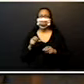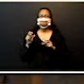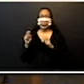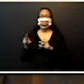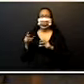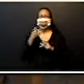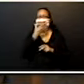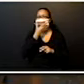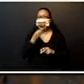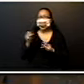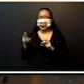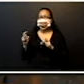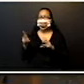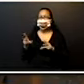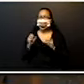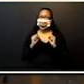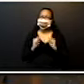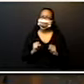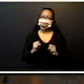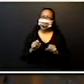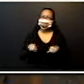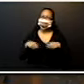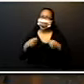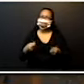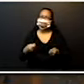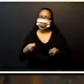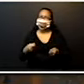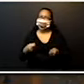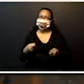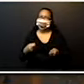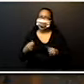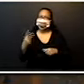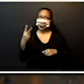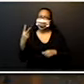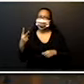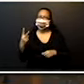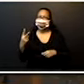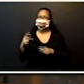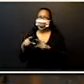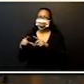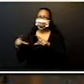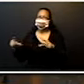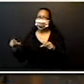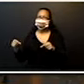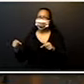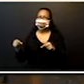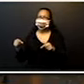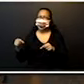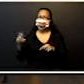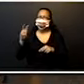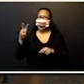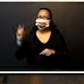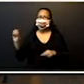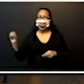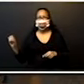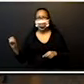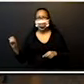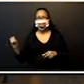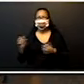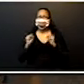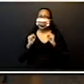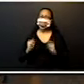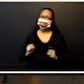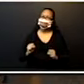50, não pode? Também não é 100? Só que o rapaz do mercadinho, ele pode me dar 5 notas de